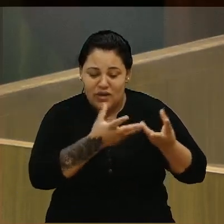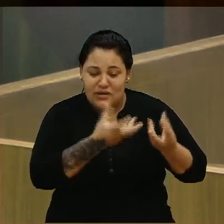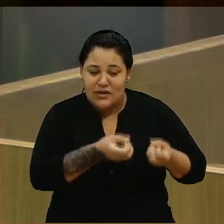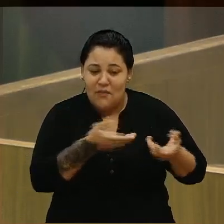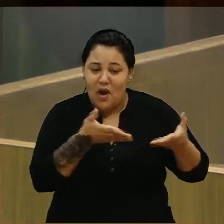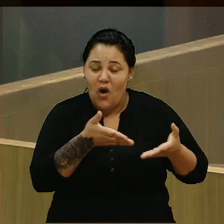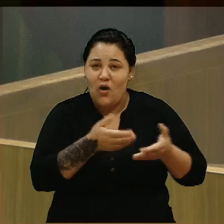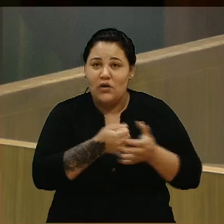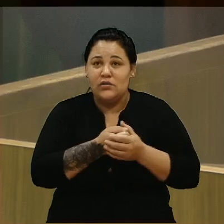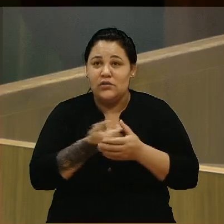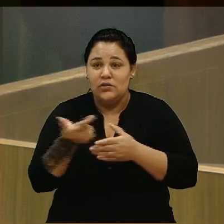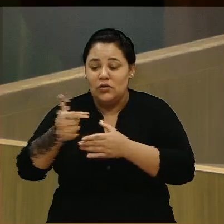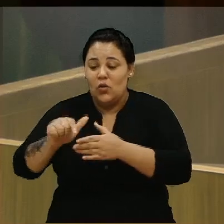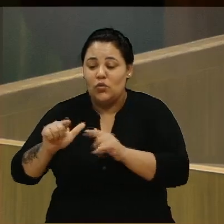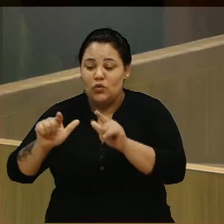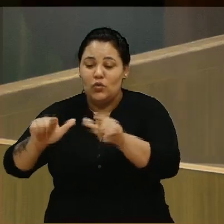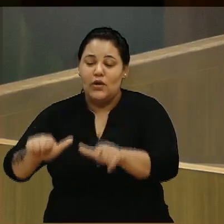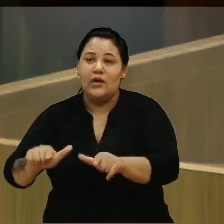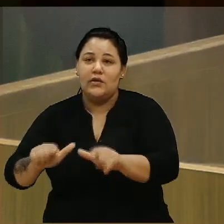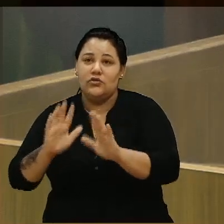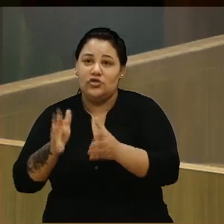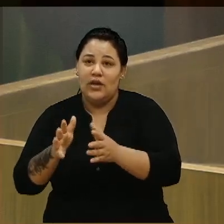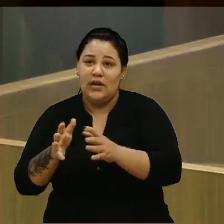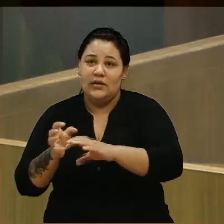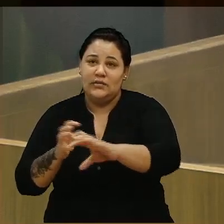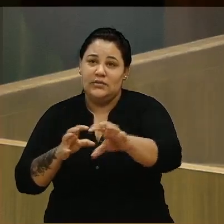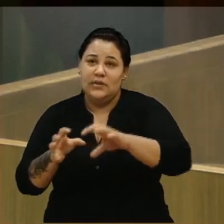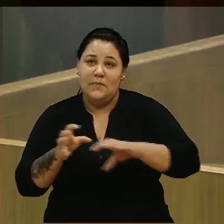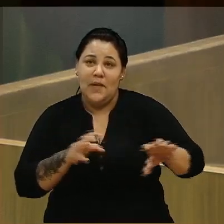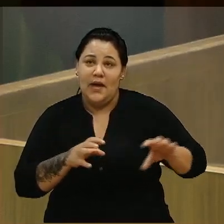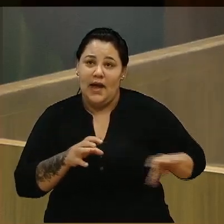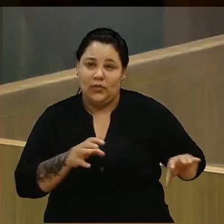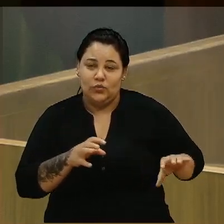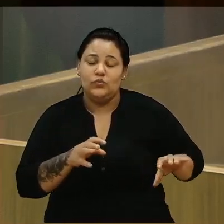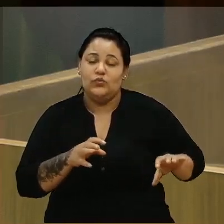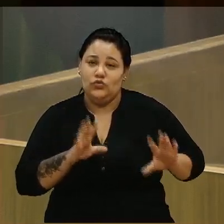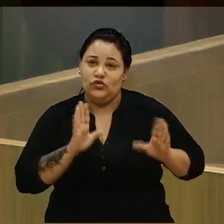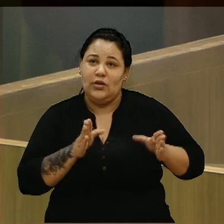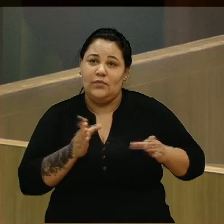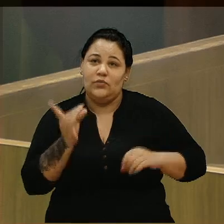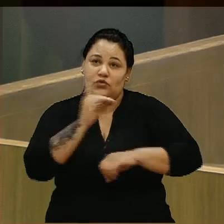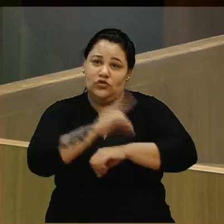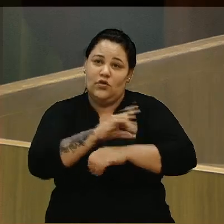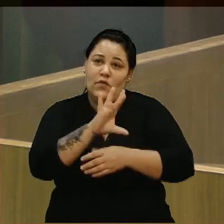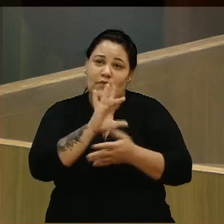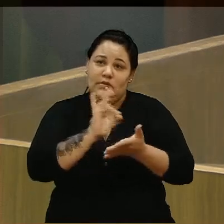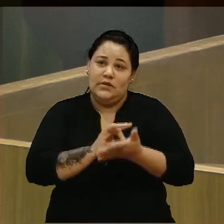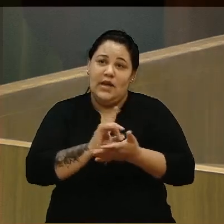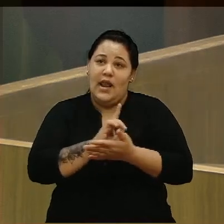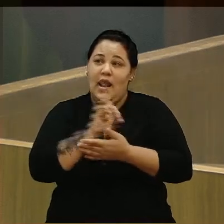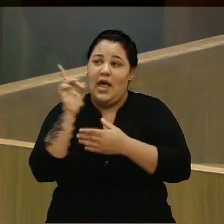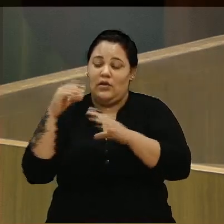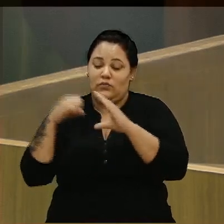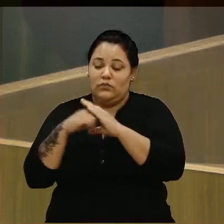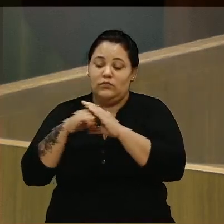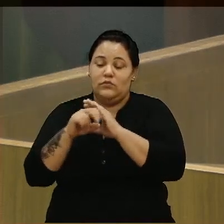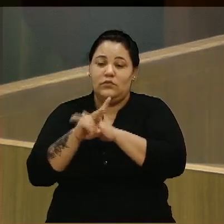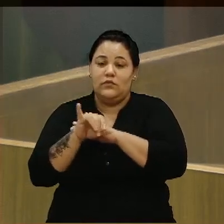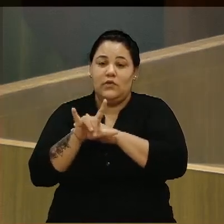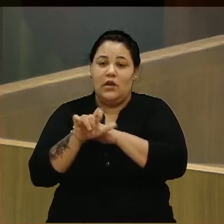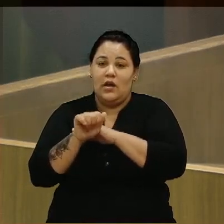agora, num outro lugar, já separadinho para esse dia do drive. Então, atenção, vai ser lá no Világio Caxias, lá na